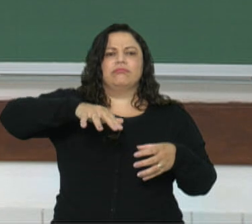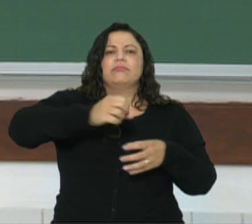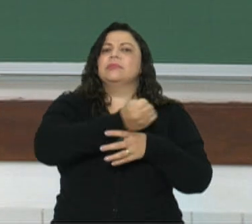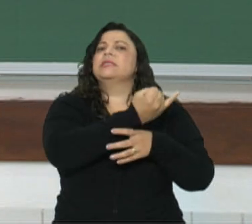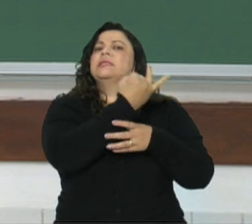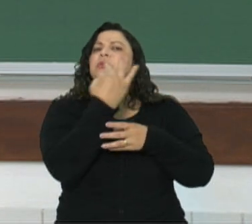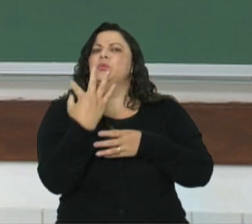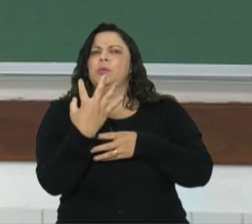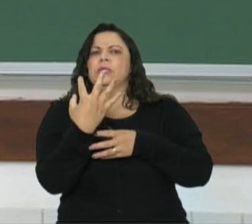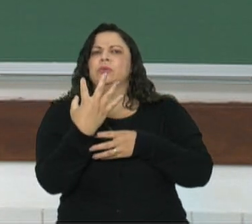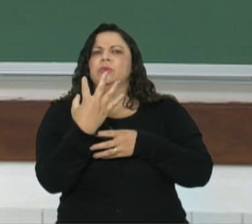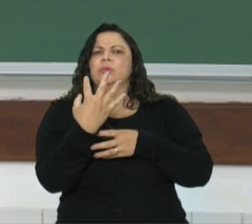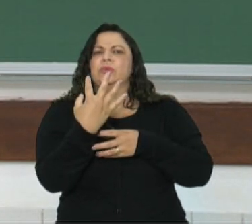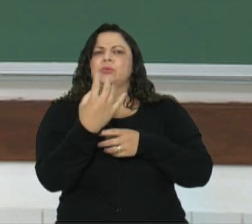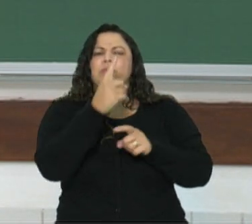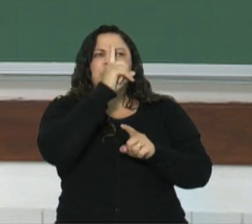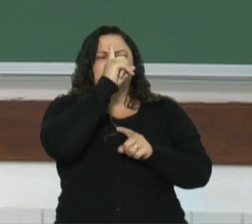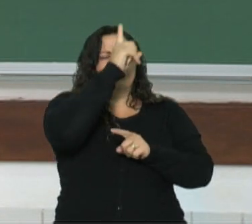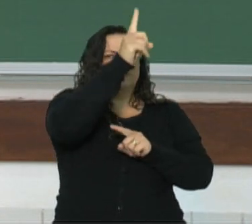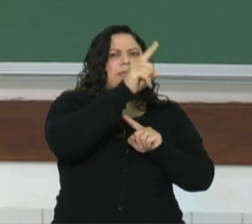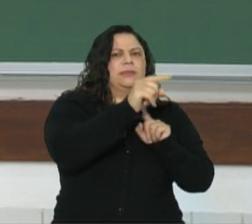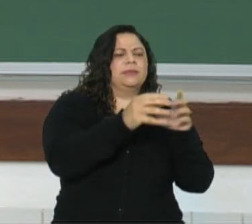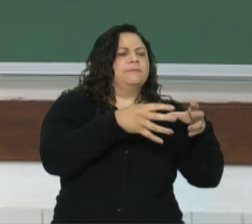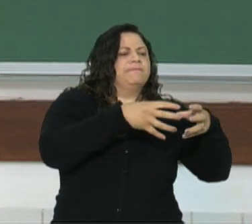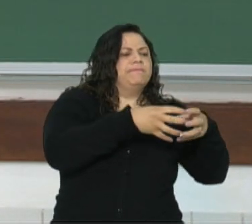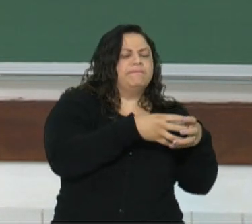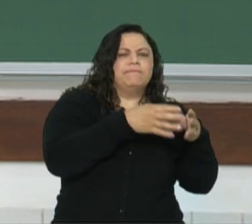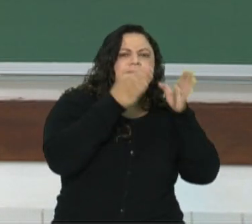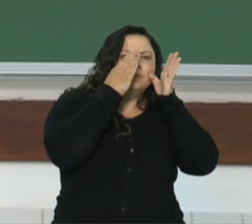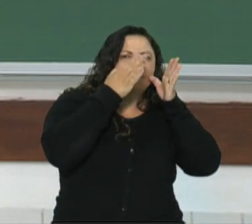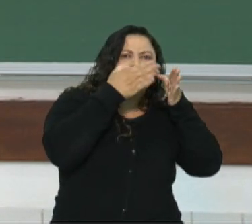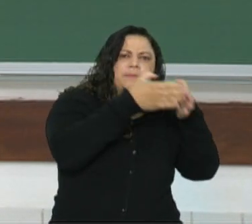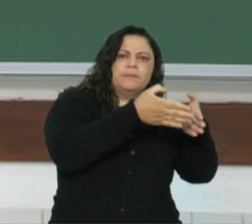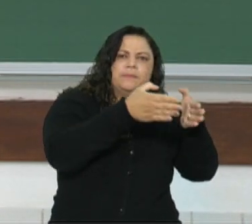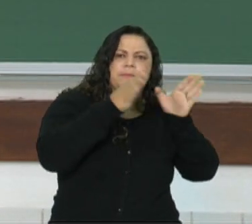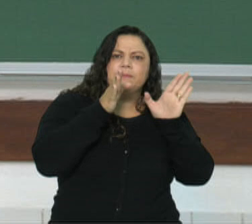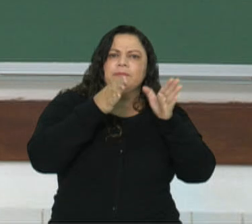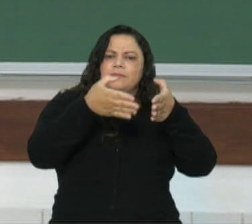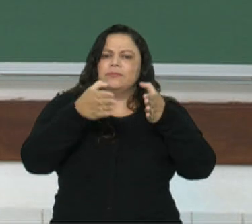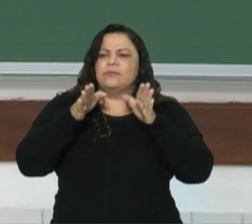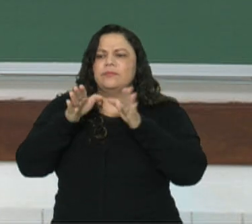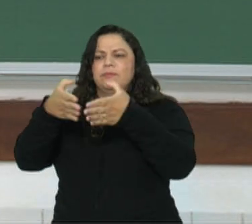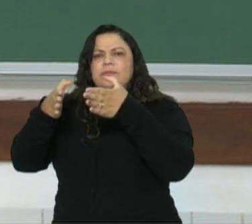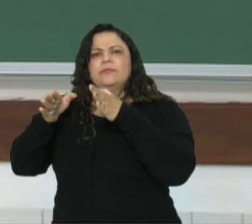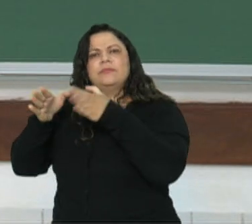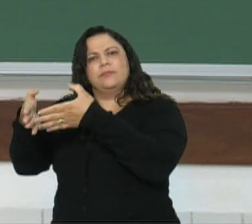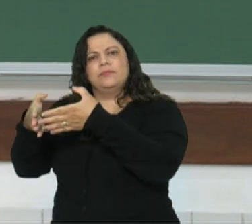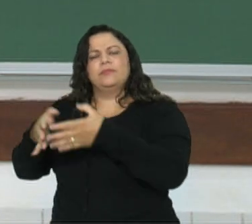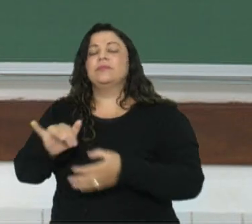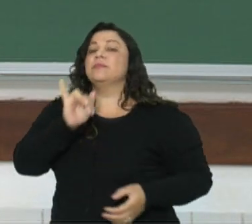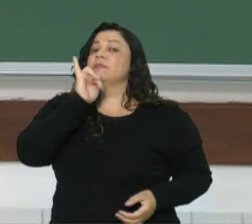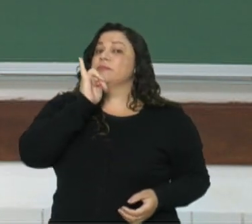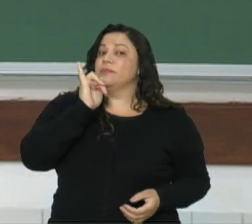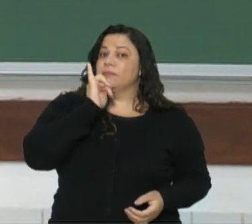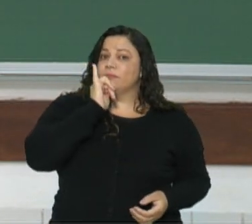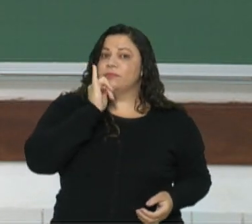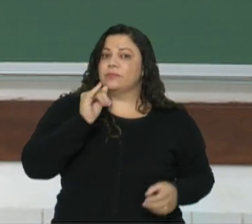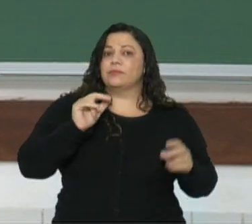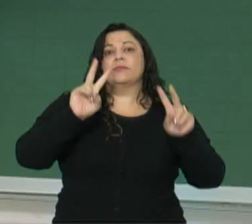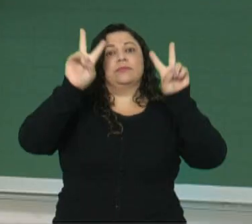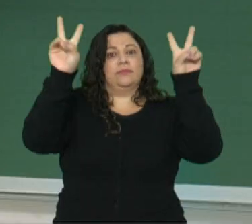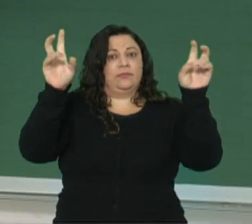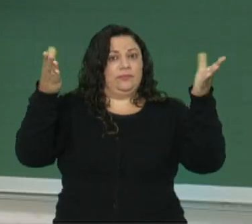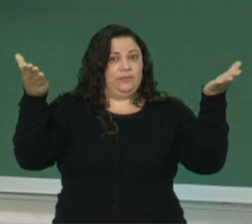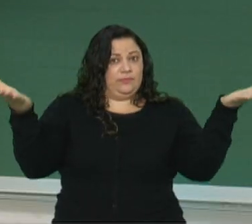para que eu chegue a uma conclusão universal? Vamos dar um exemplo sobre isso.